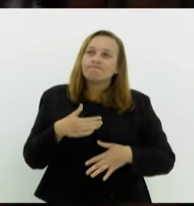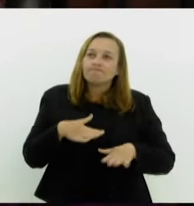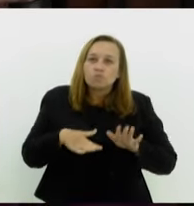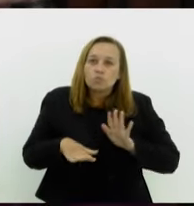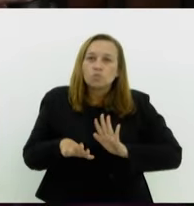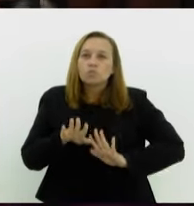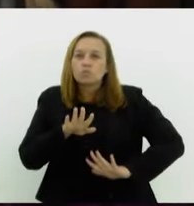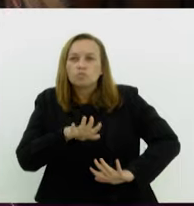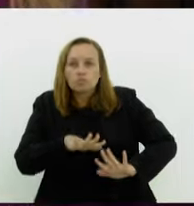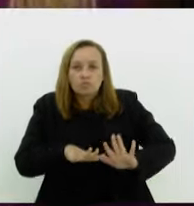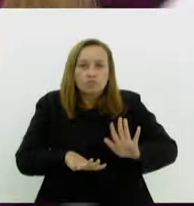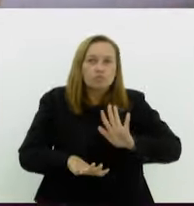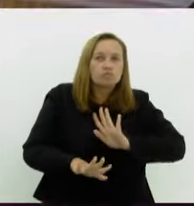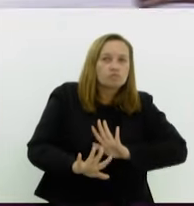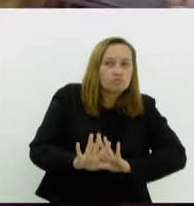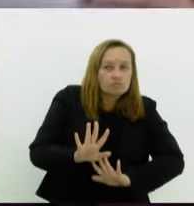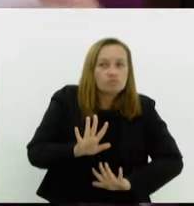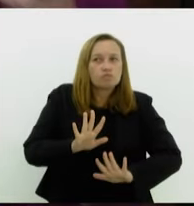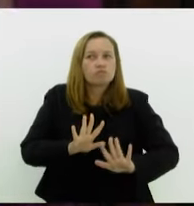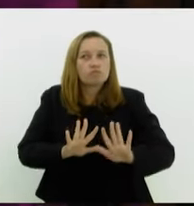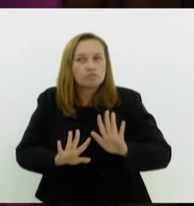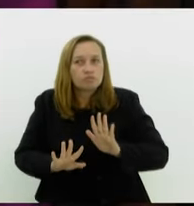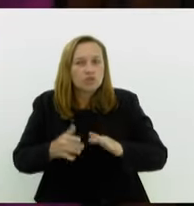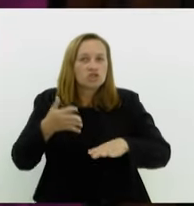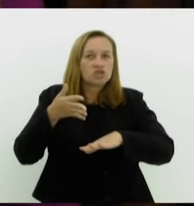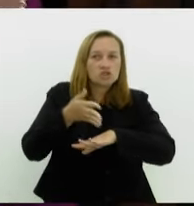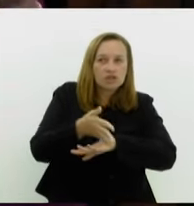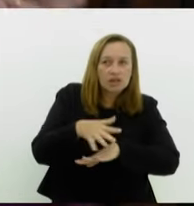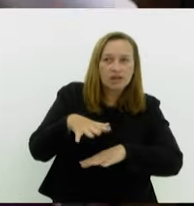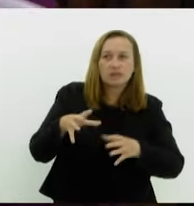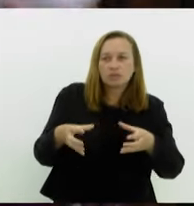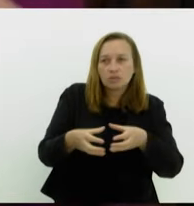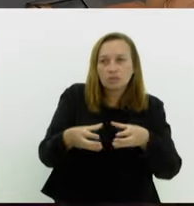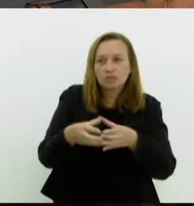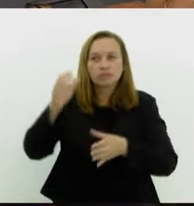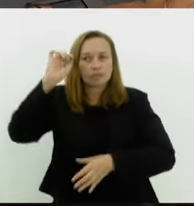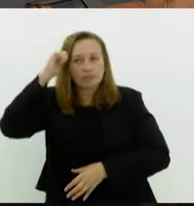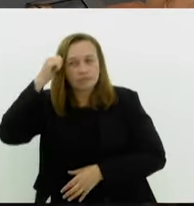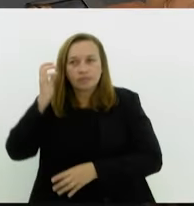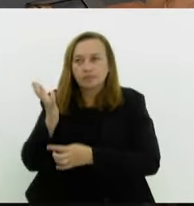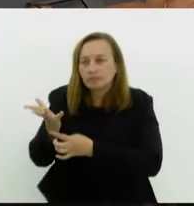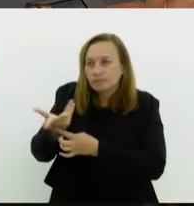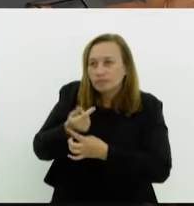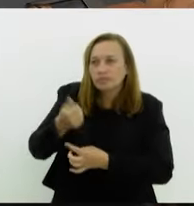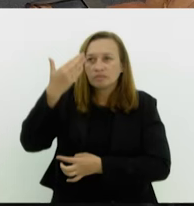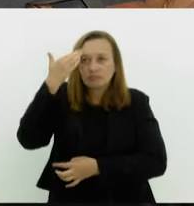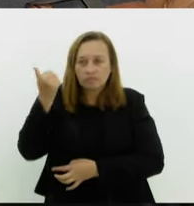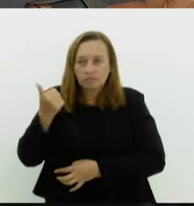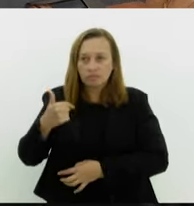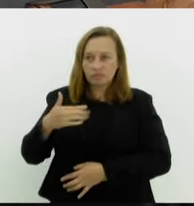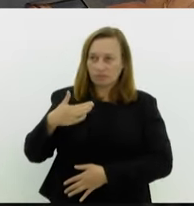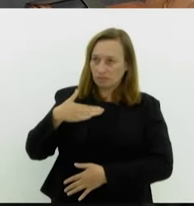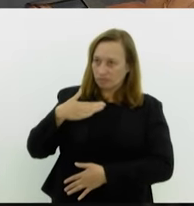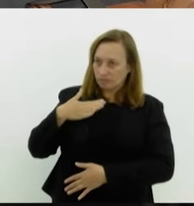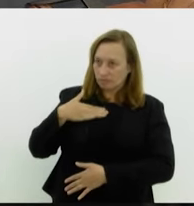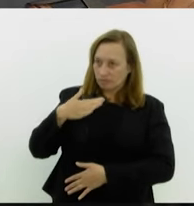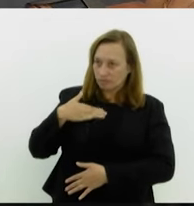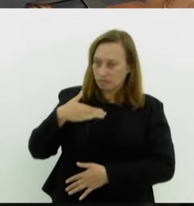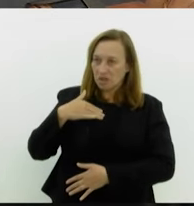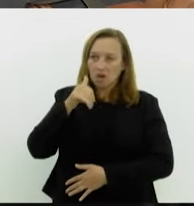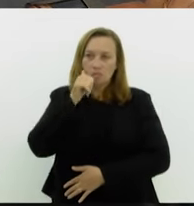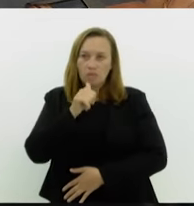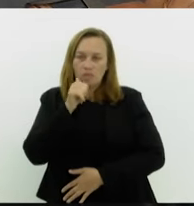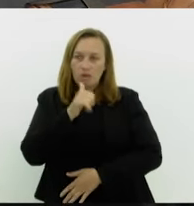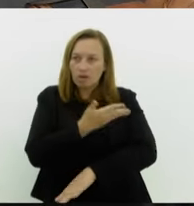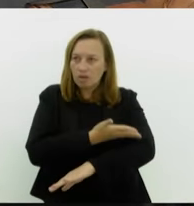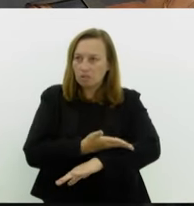diversas bolhas então de tentar chegar na comunidade Negra comunidade de artista sei da minha posição de Privilégio mulher branca de